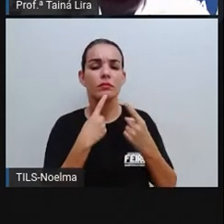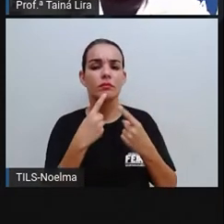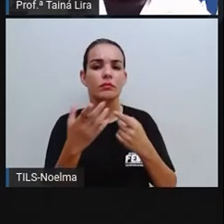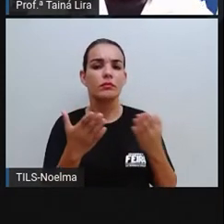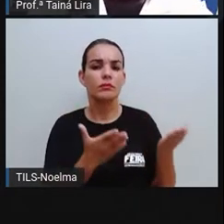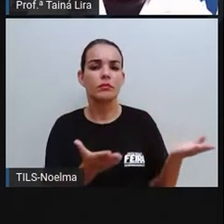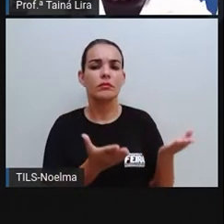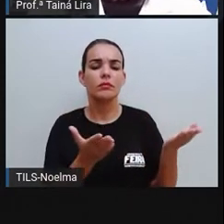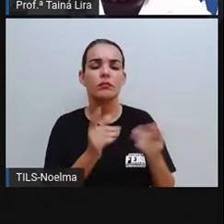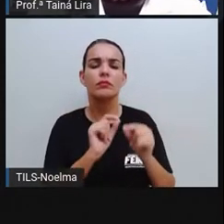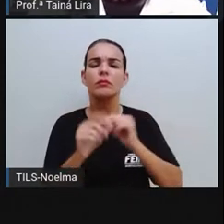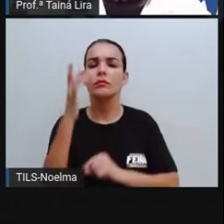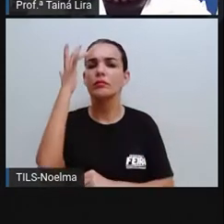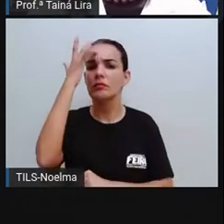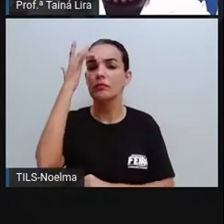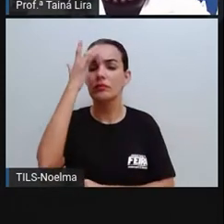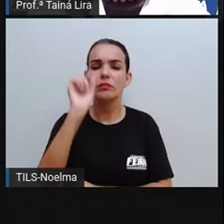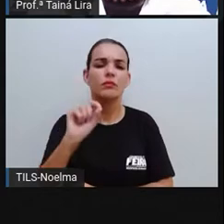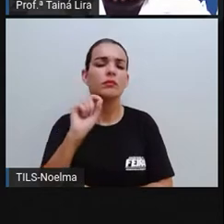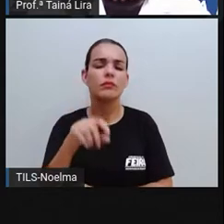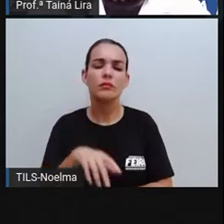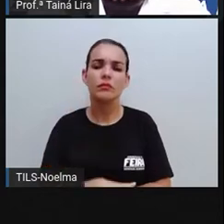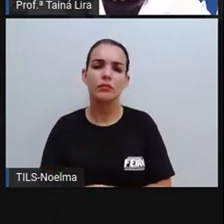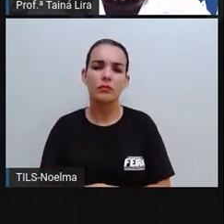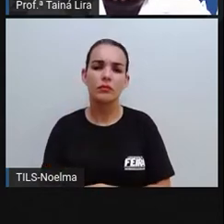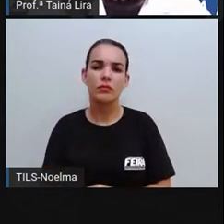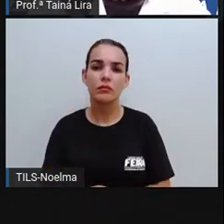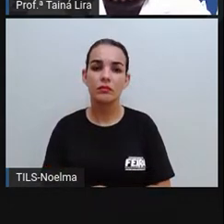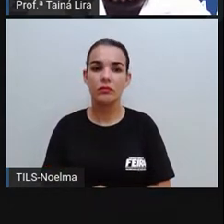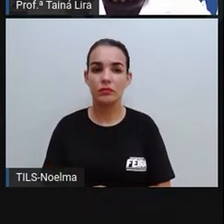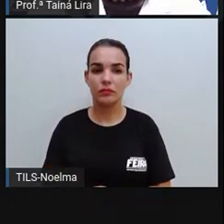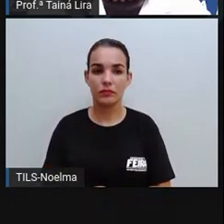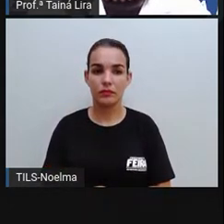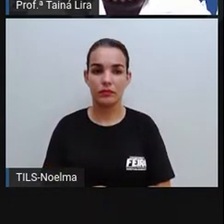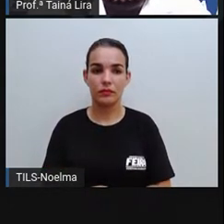passadas nesse vídeo? O que é que vocês acham?